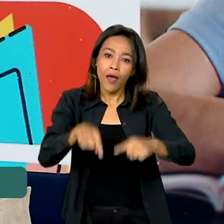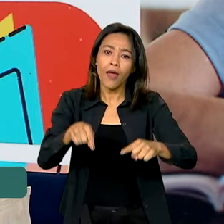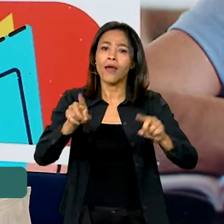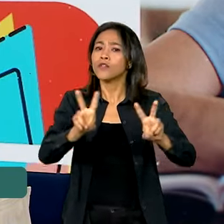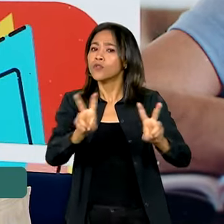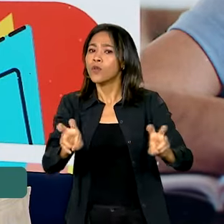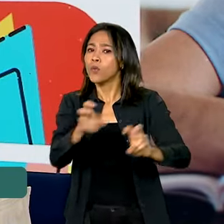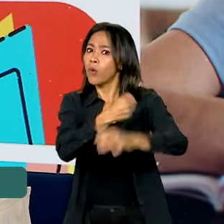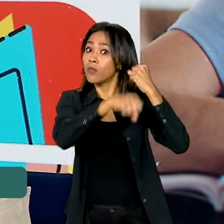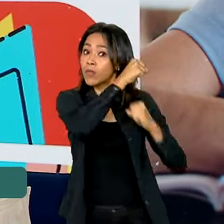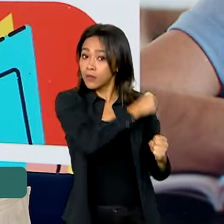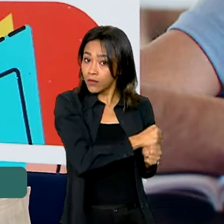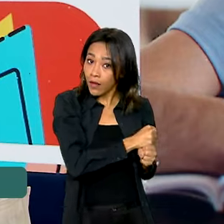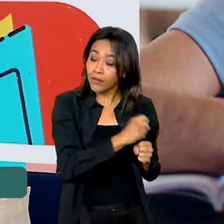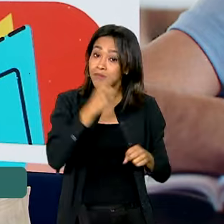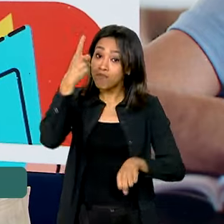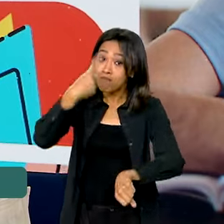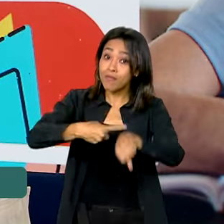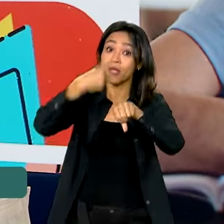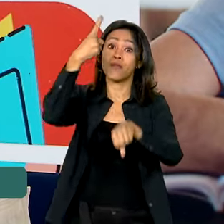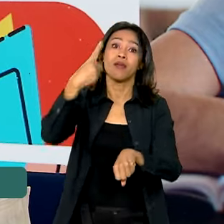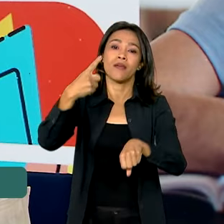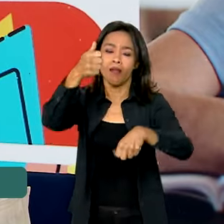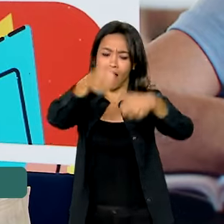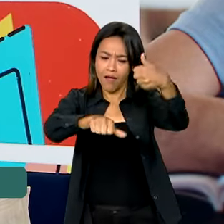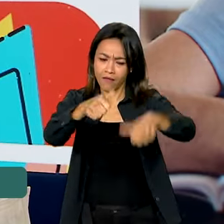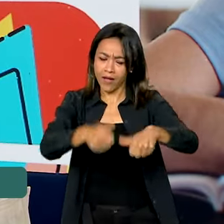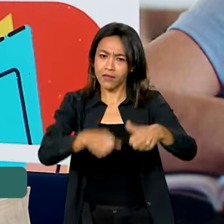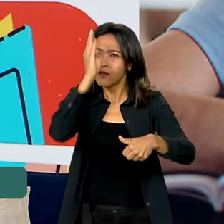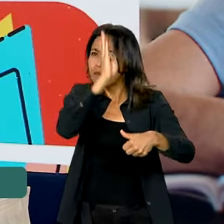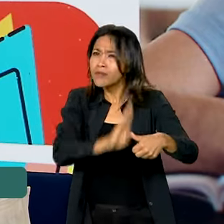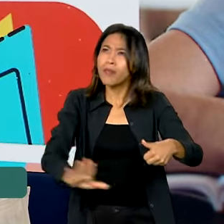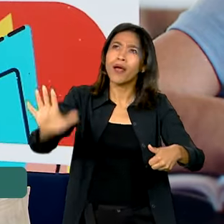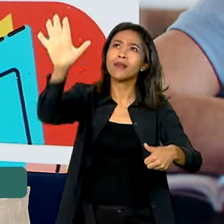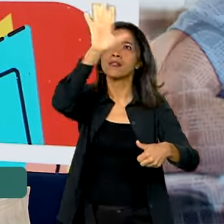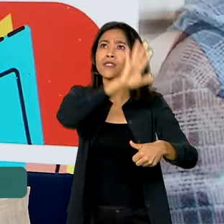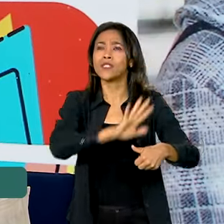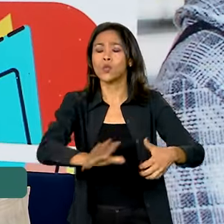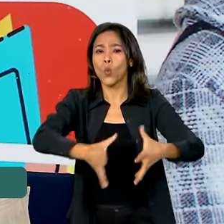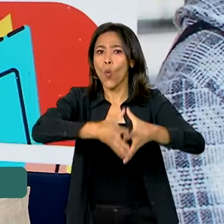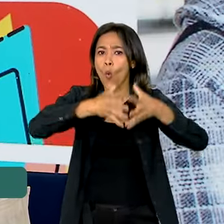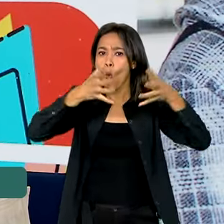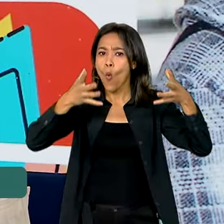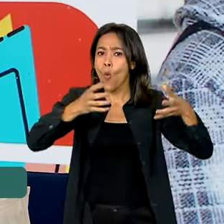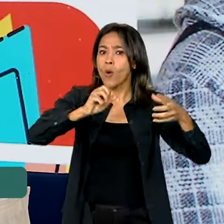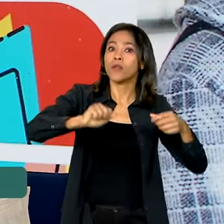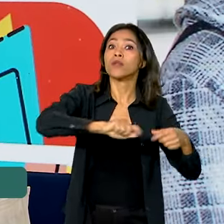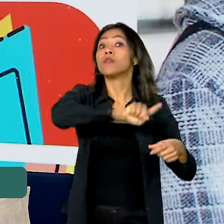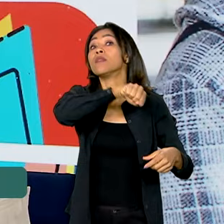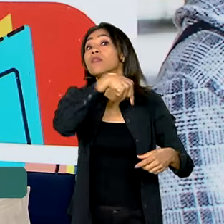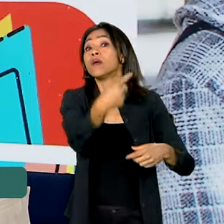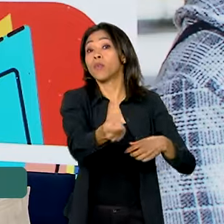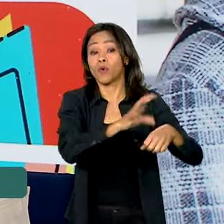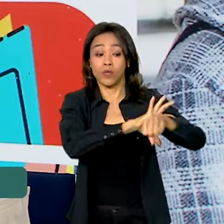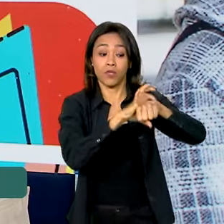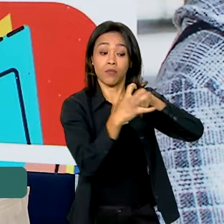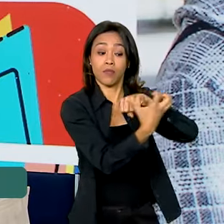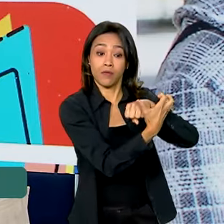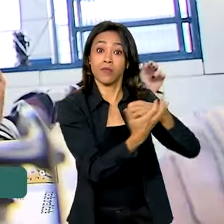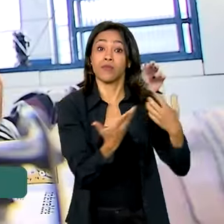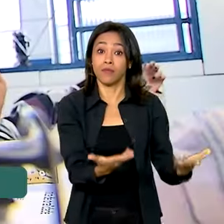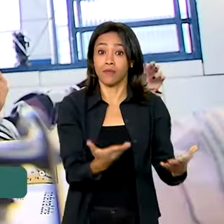passado é a primeira avaliação Nacional em grande proporção depois da pandemia de